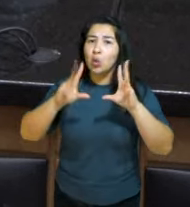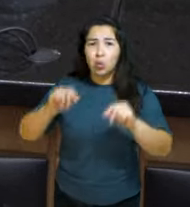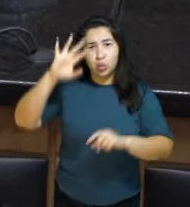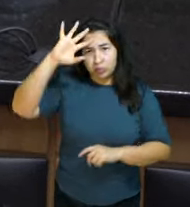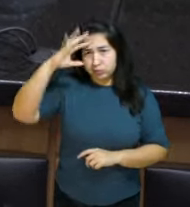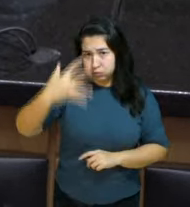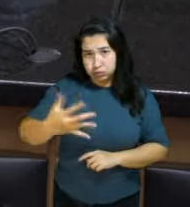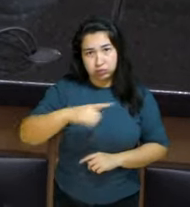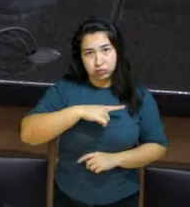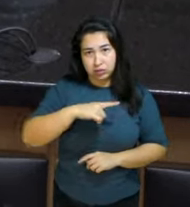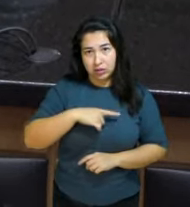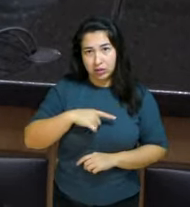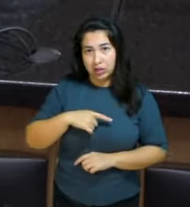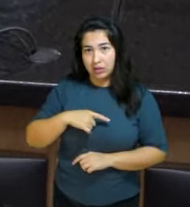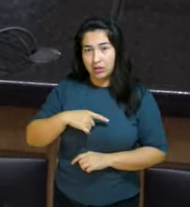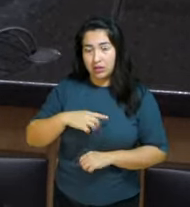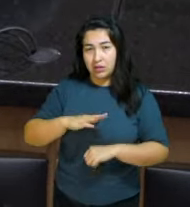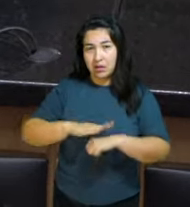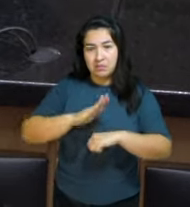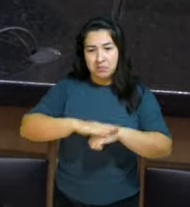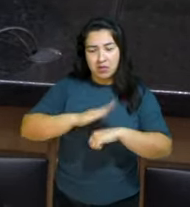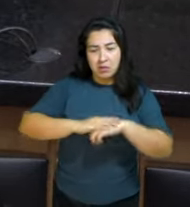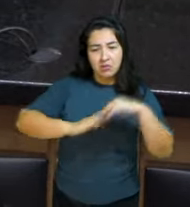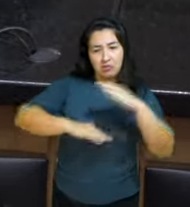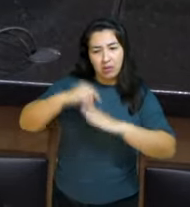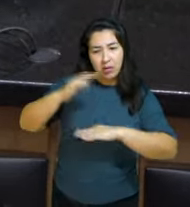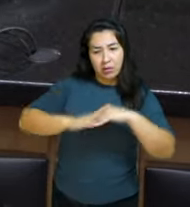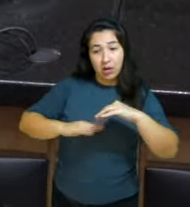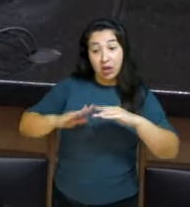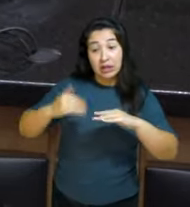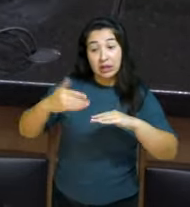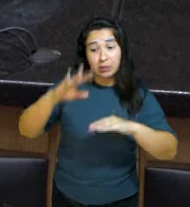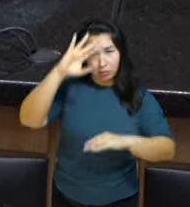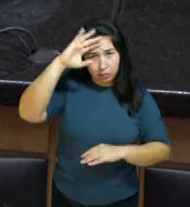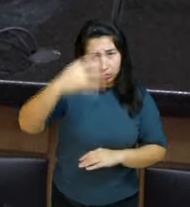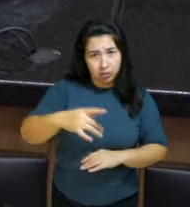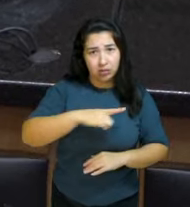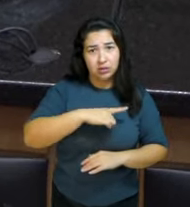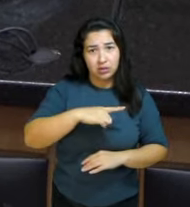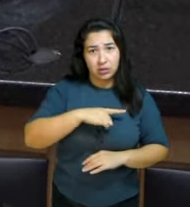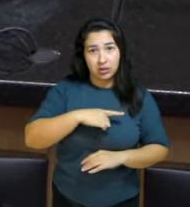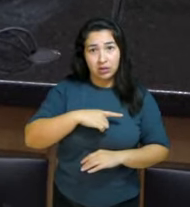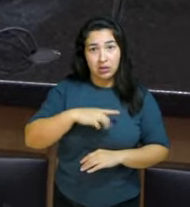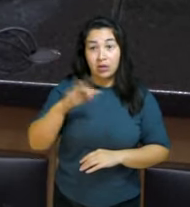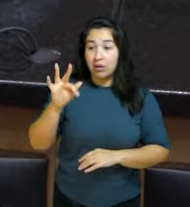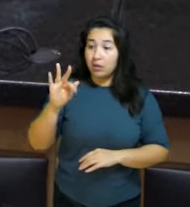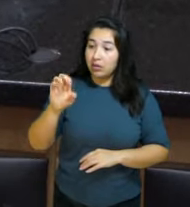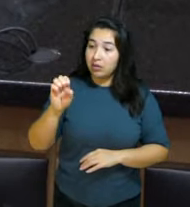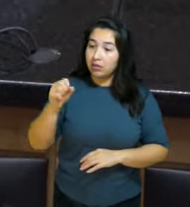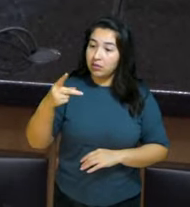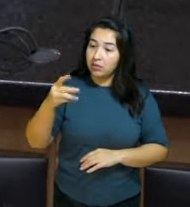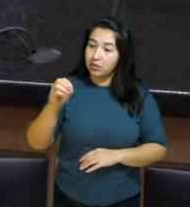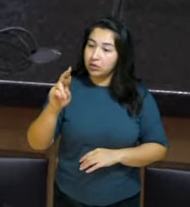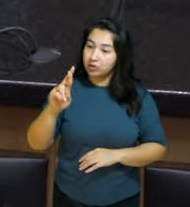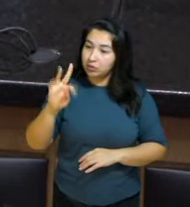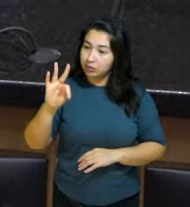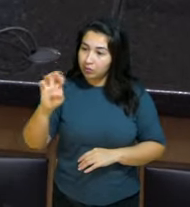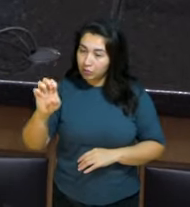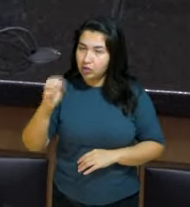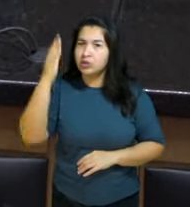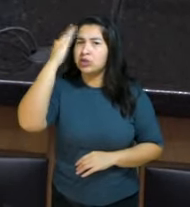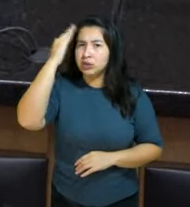consequência. Então, a FESPORT foi avisada pela casa, pela direção técnica, foi avisada desses problemas, estava